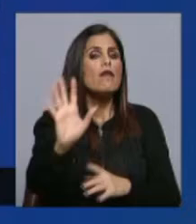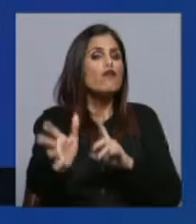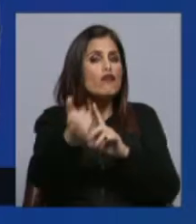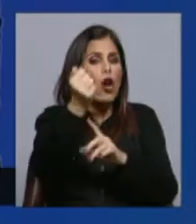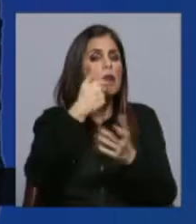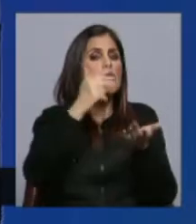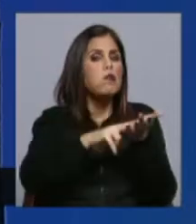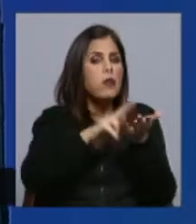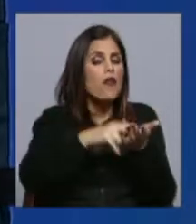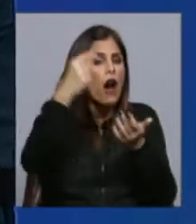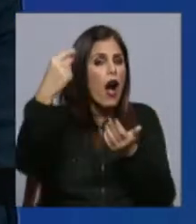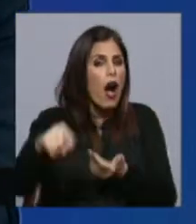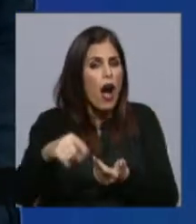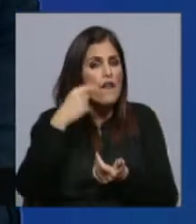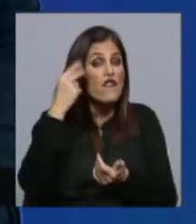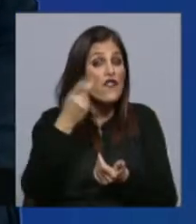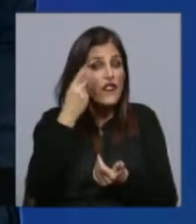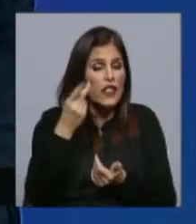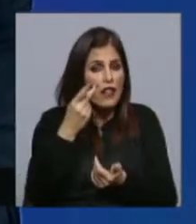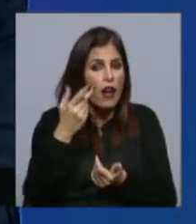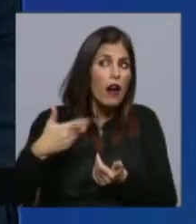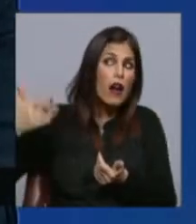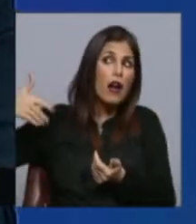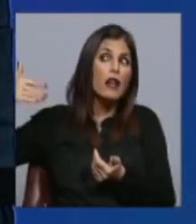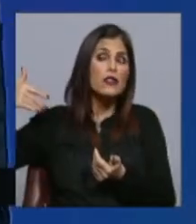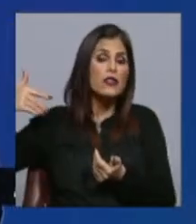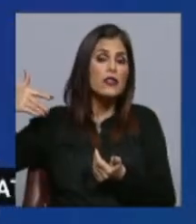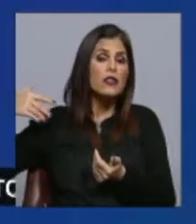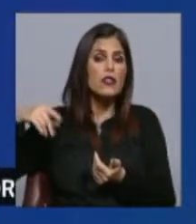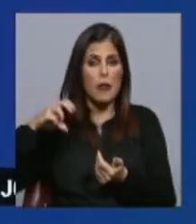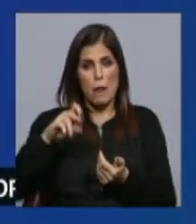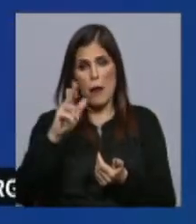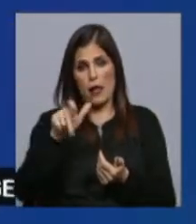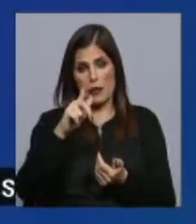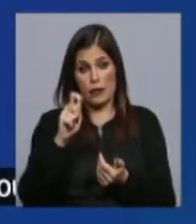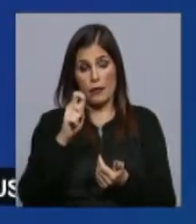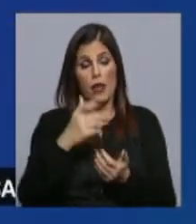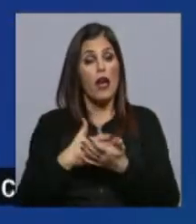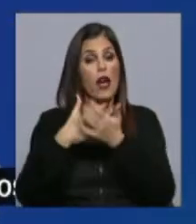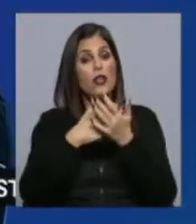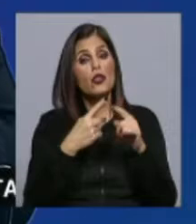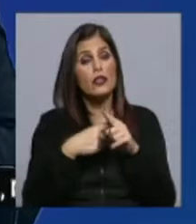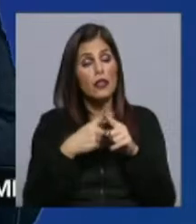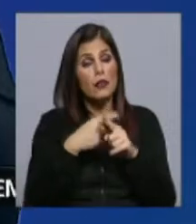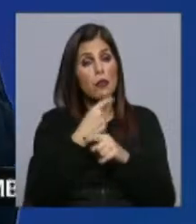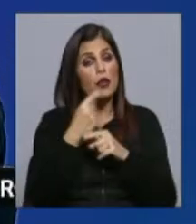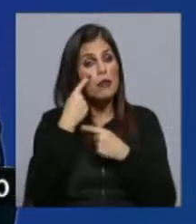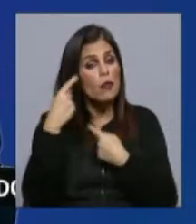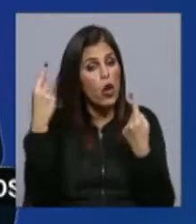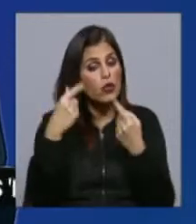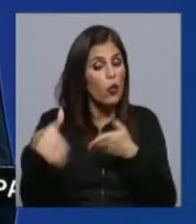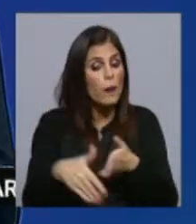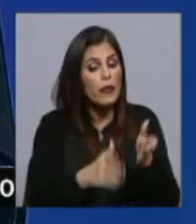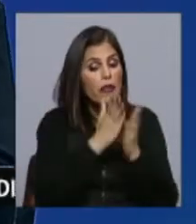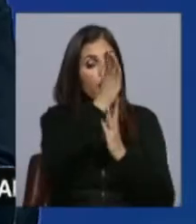da existência de vida no passado de Marte. Portanto, é um estudo muito interessante porque aponta também outros caminhos, não só faz